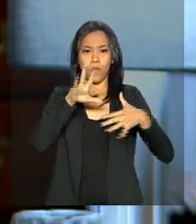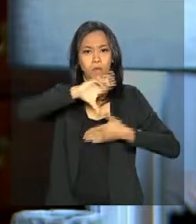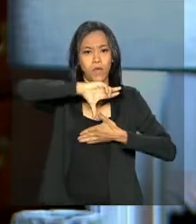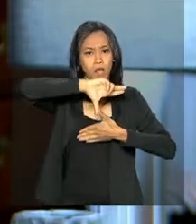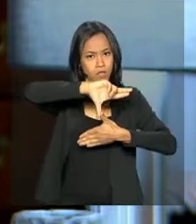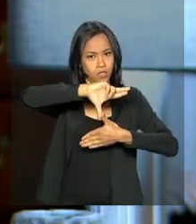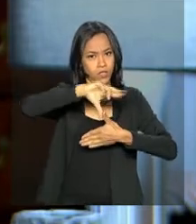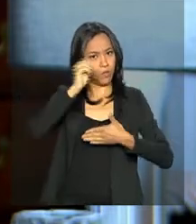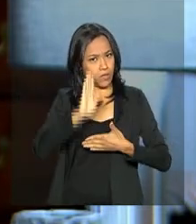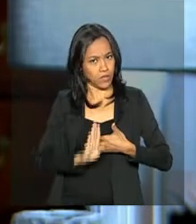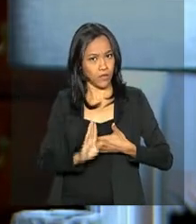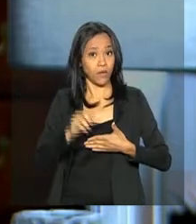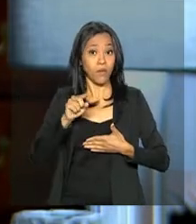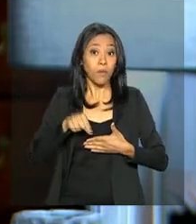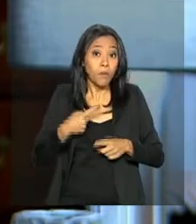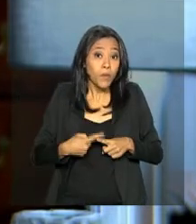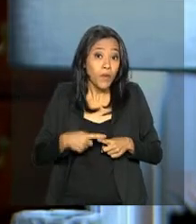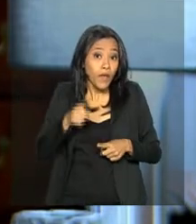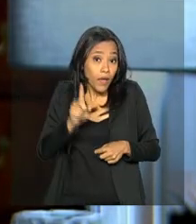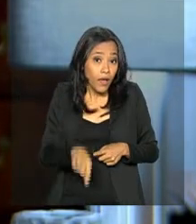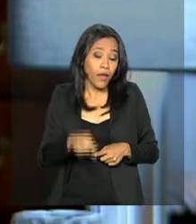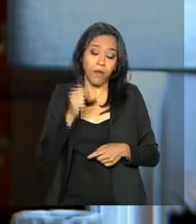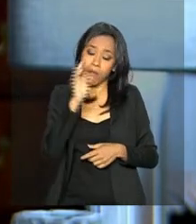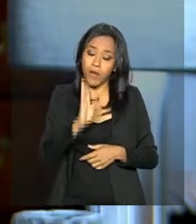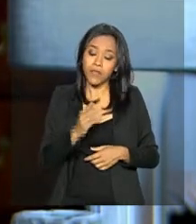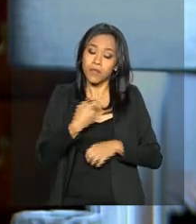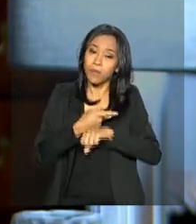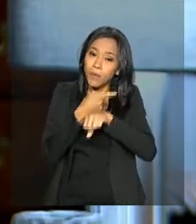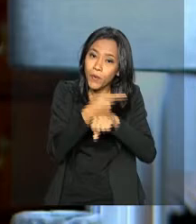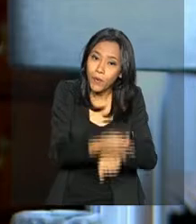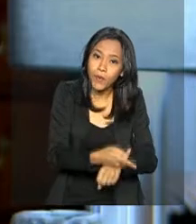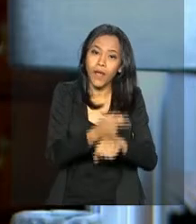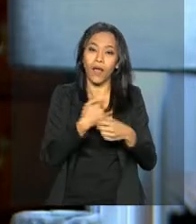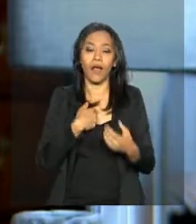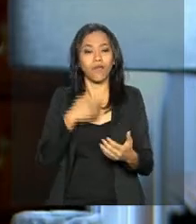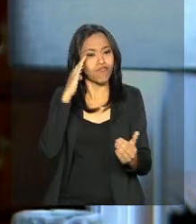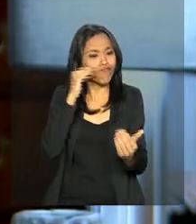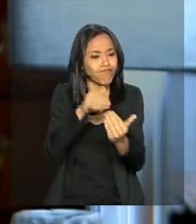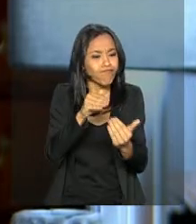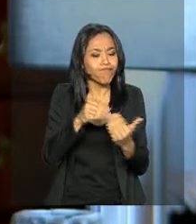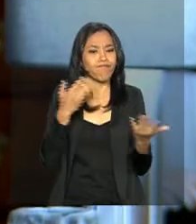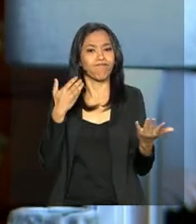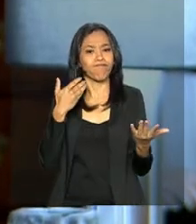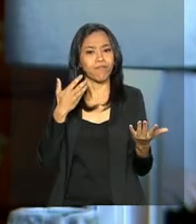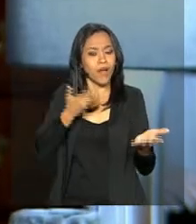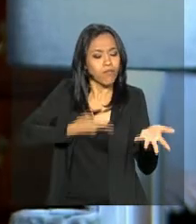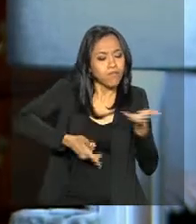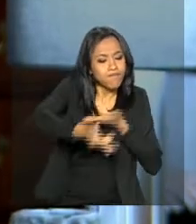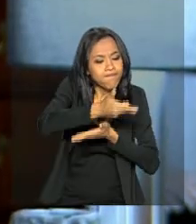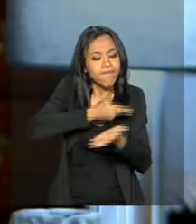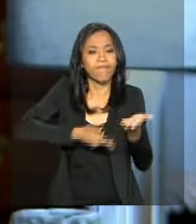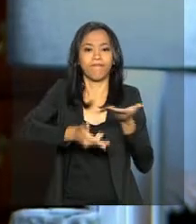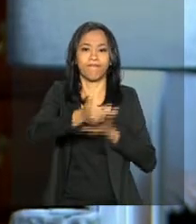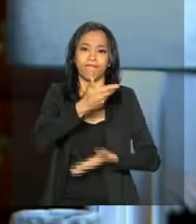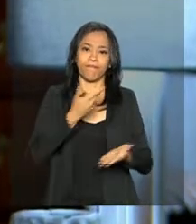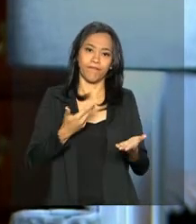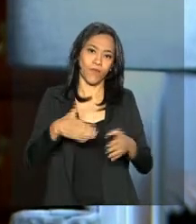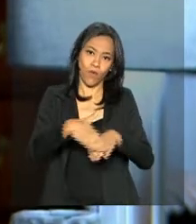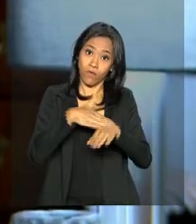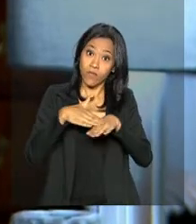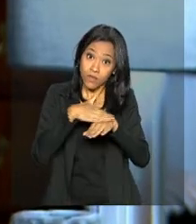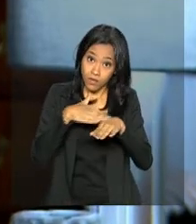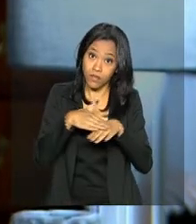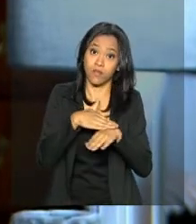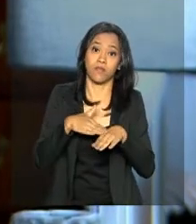por ser um país de procurar consensos procurar conciliar ações procurar a ou